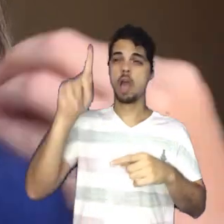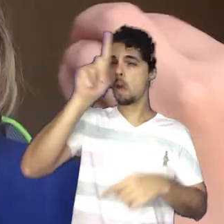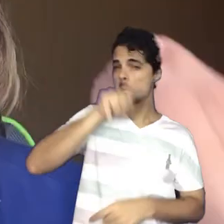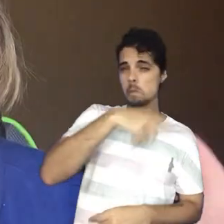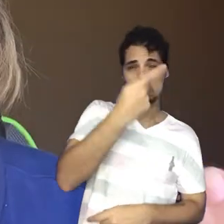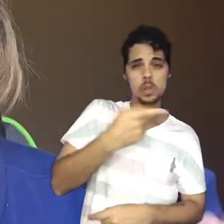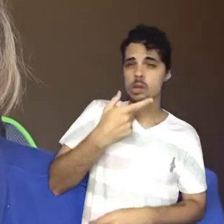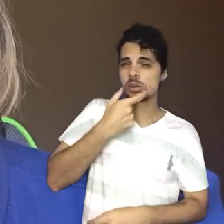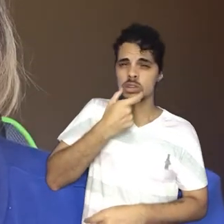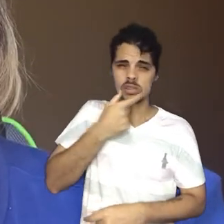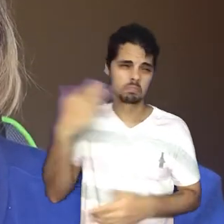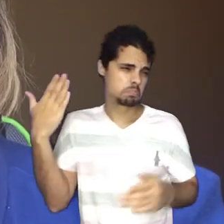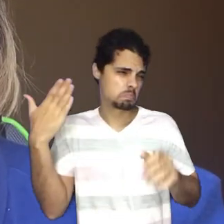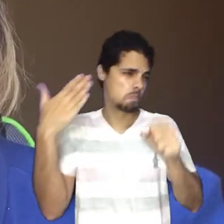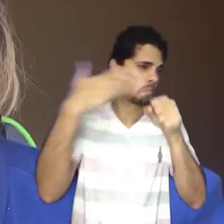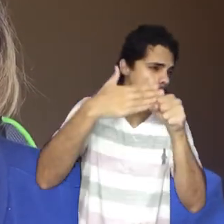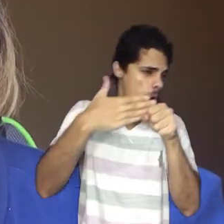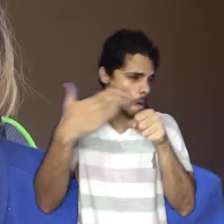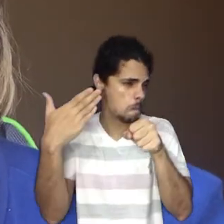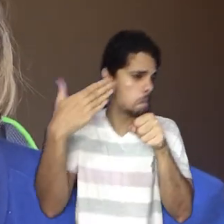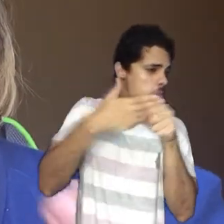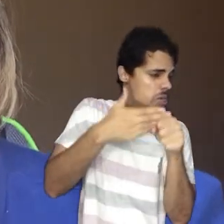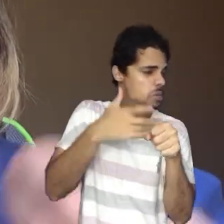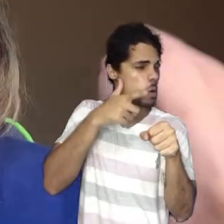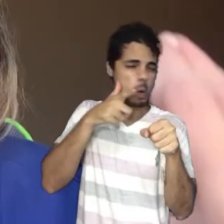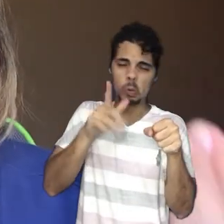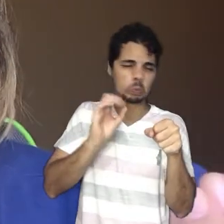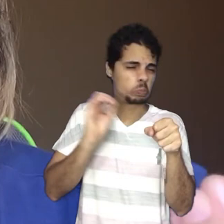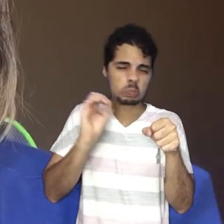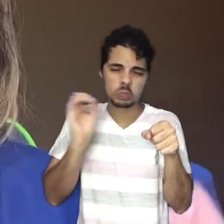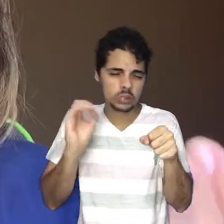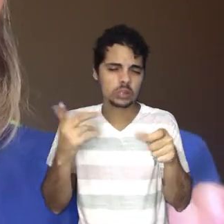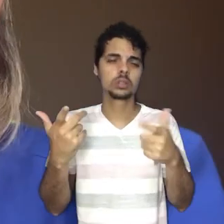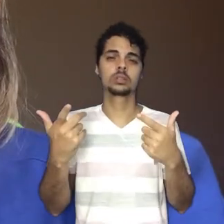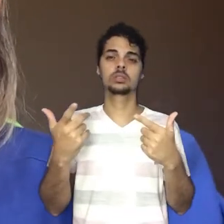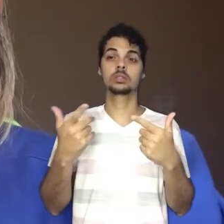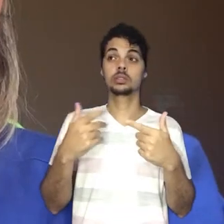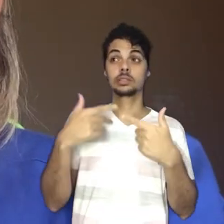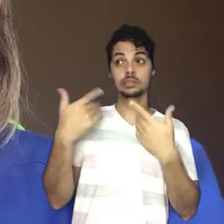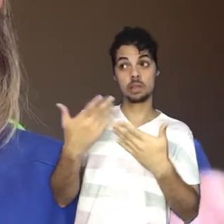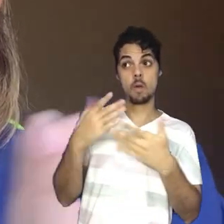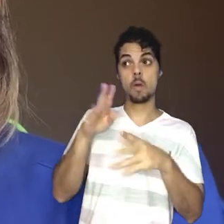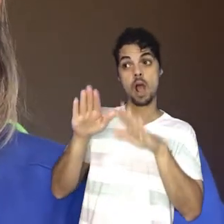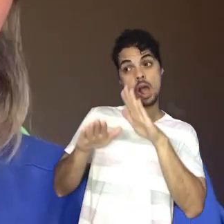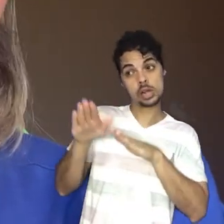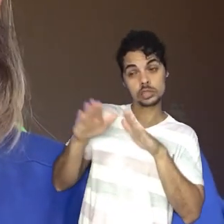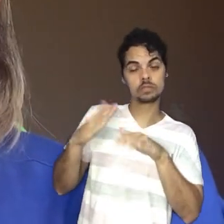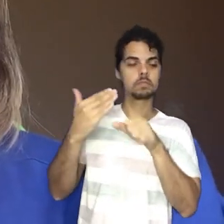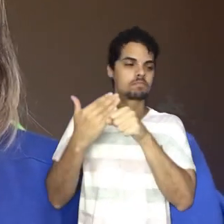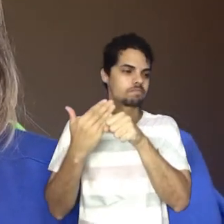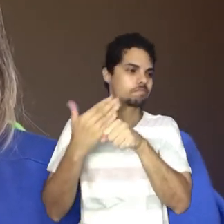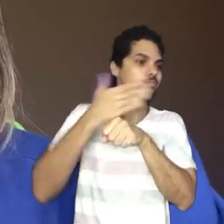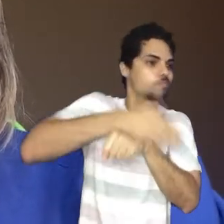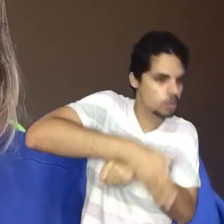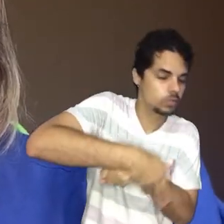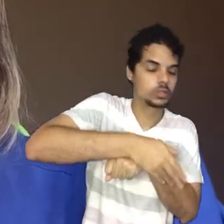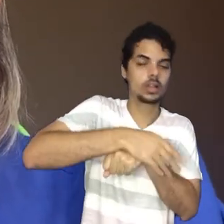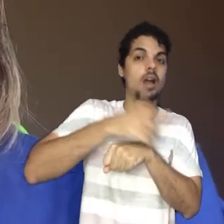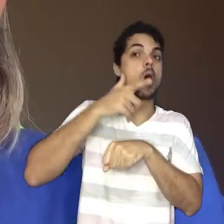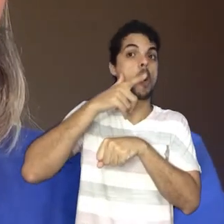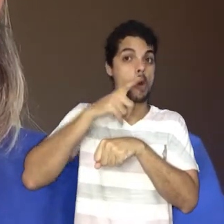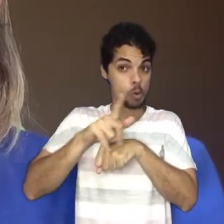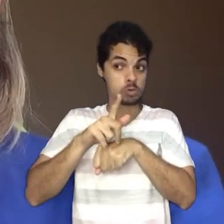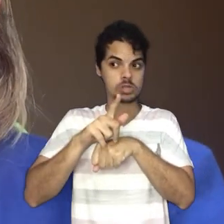para bloquear a Inglaterra. E quem nega-se a